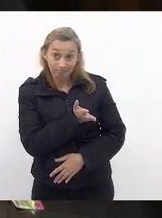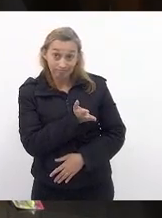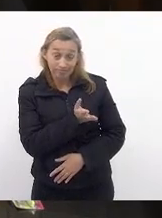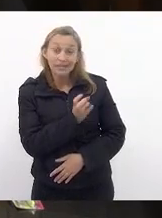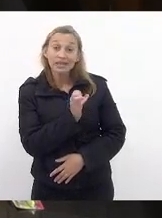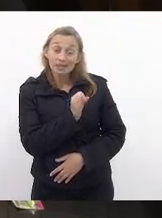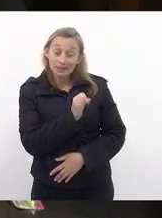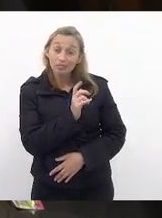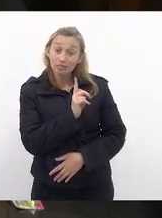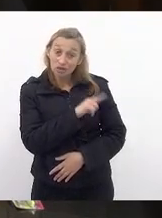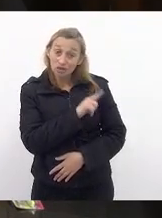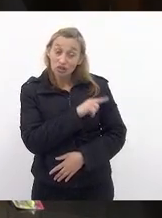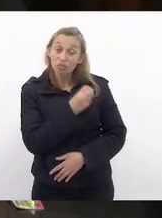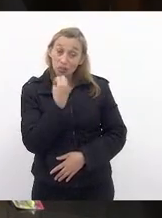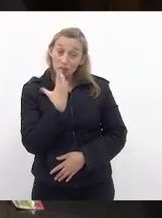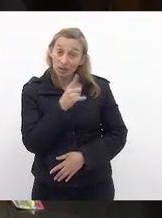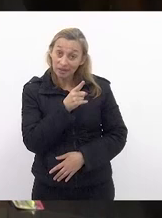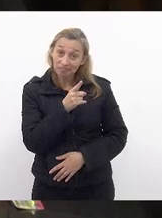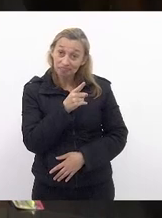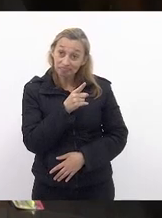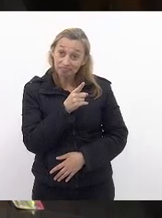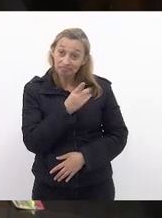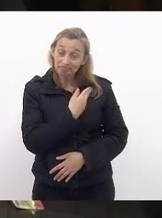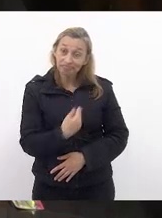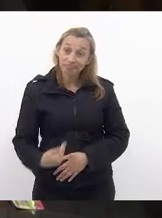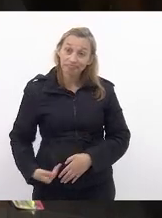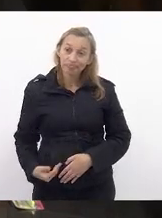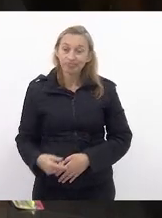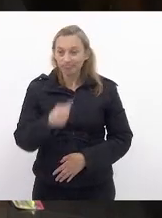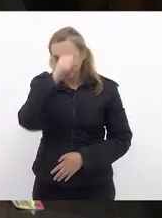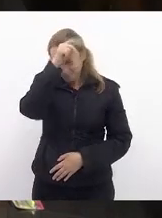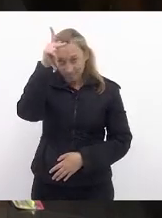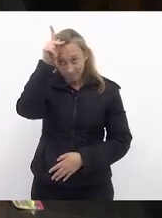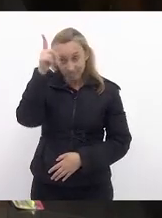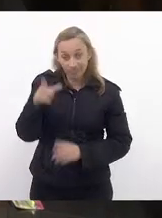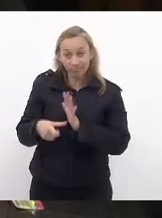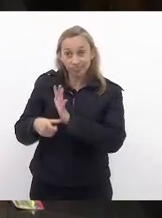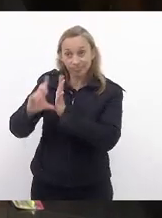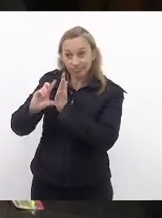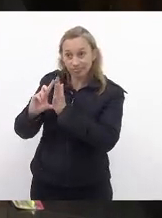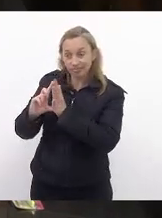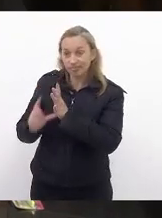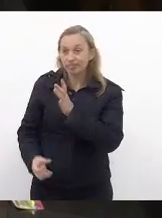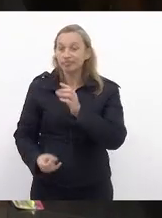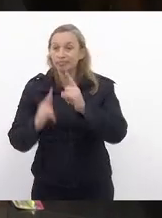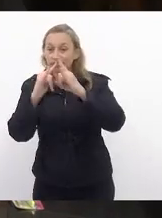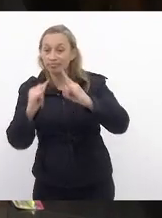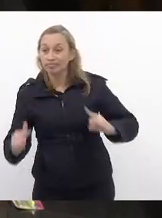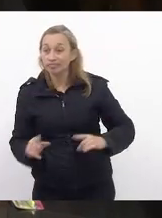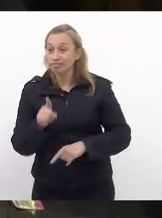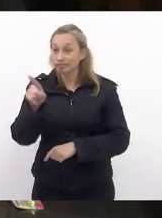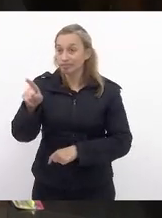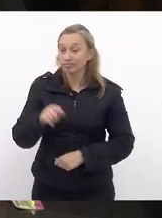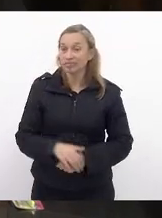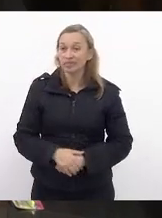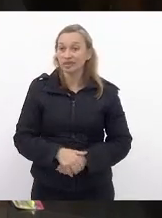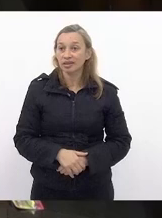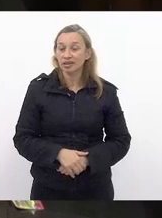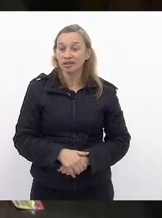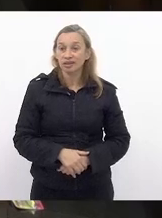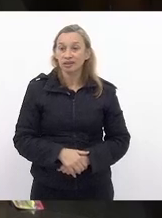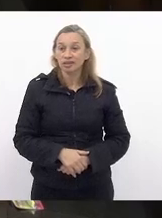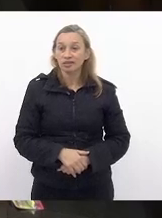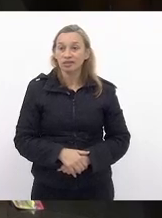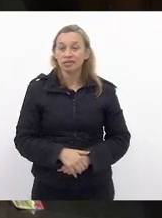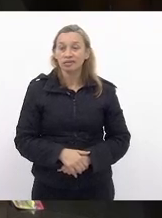e esse foi uma boa gestão do Governo da prefeitura anterior de montar aquele hospital para não